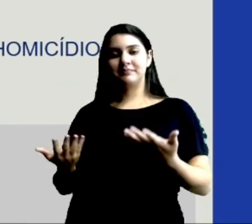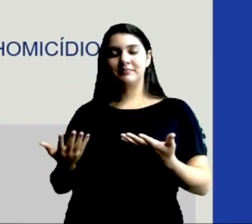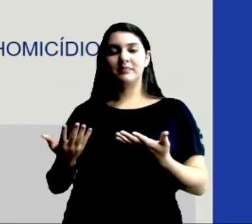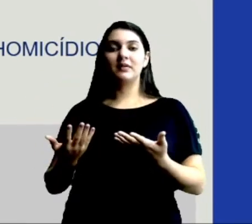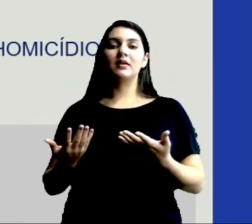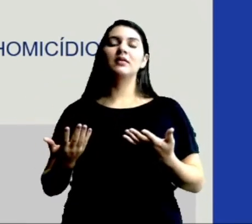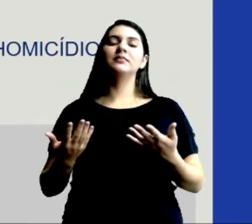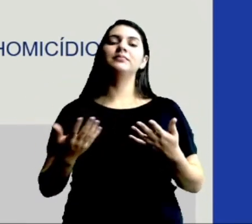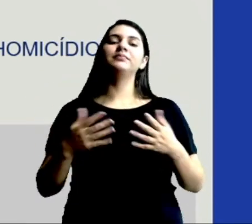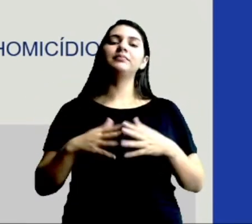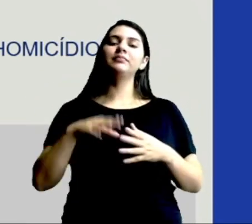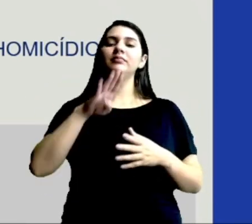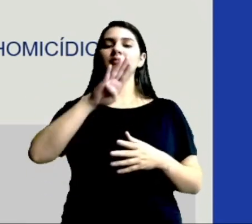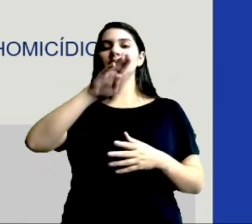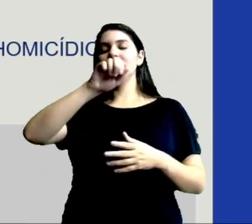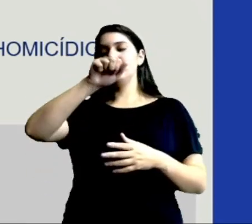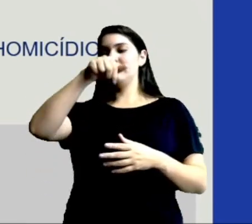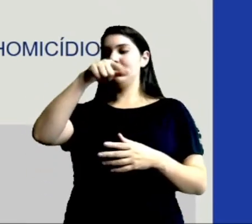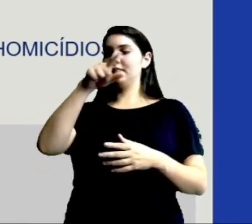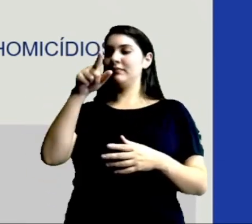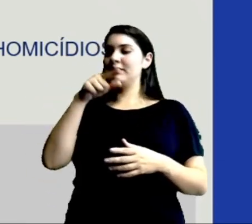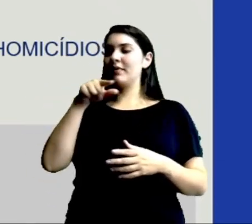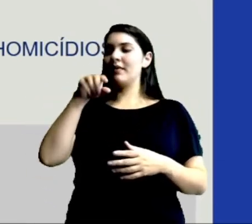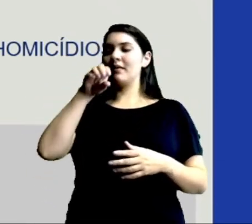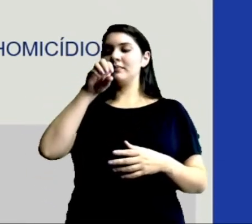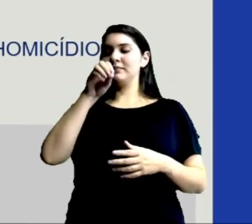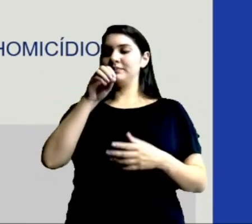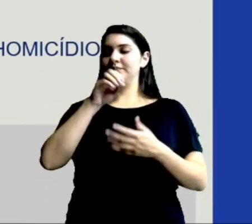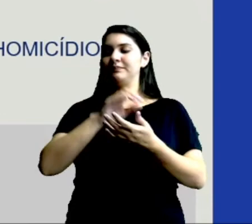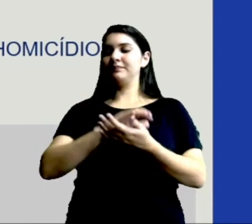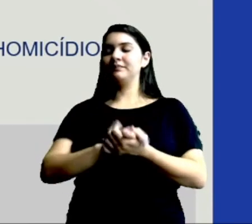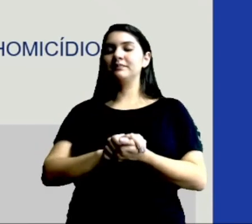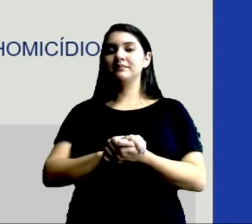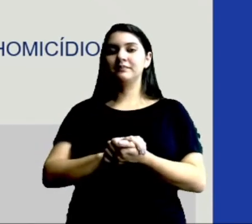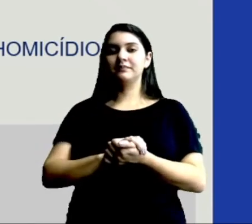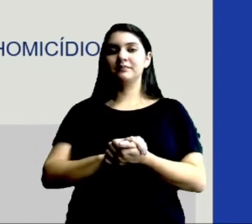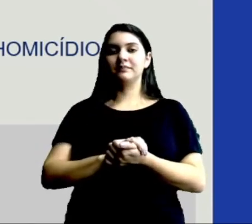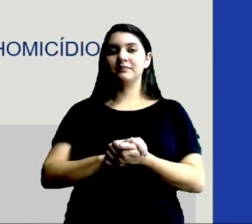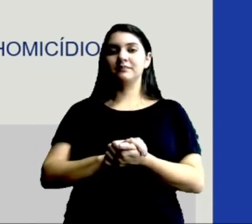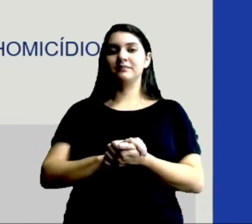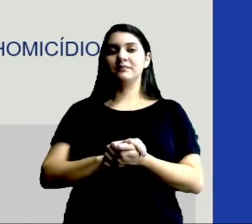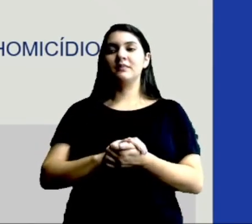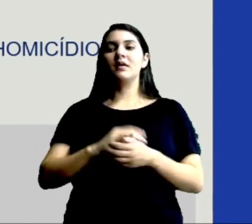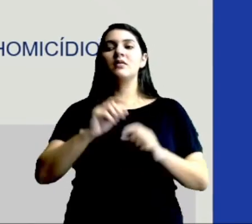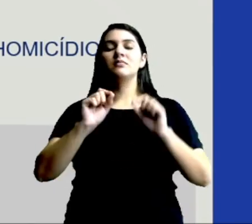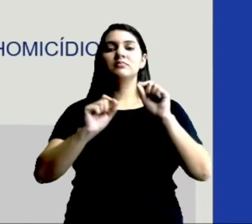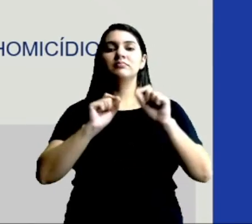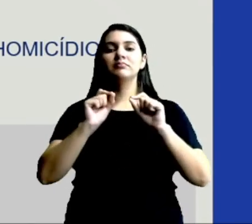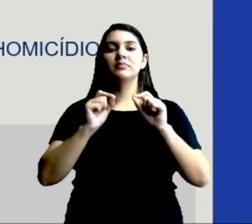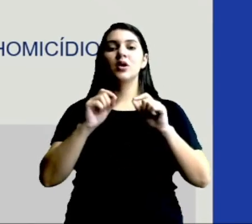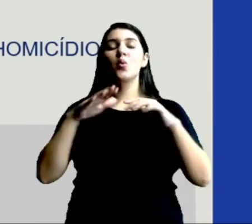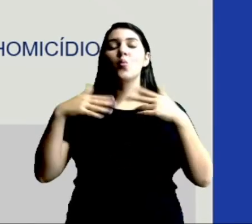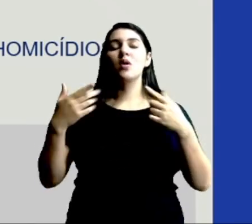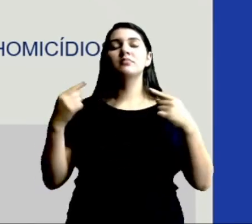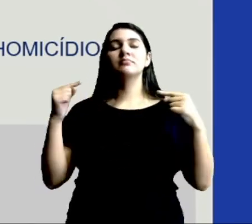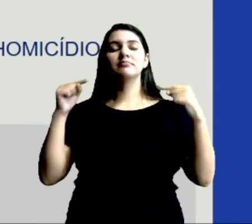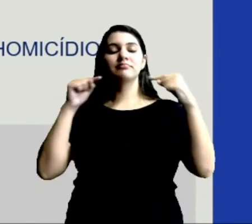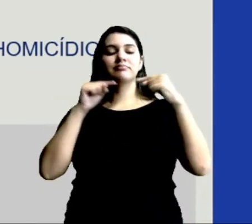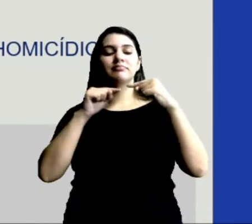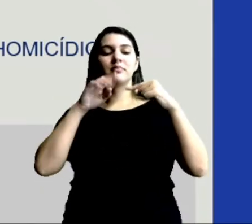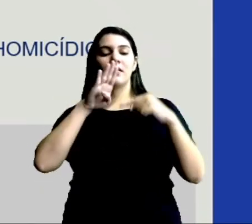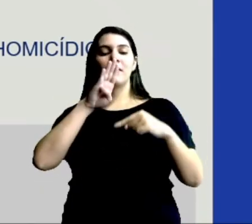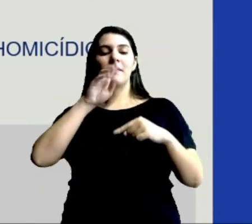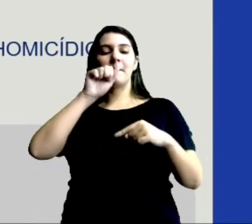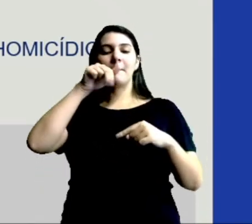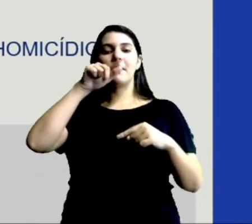vieram. Então, banzo, a palavra banzo, eu coloquei aqui em destaque para que vocês saibam que é isso. Quando a gente se referia a banzo,